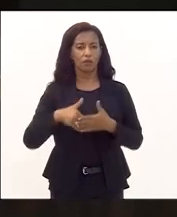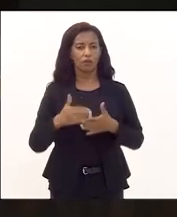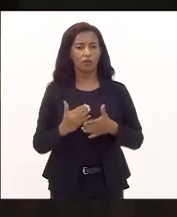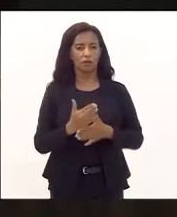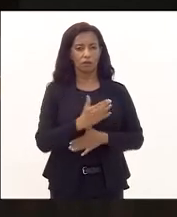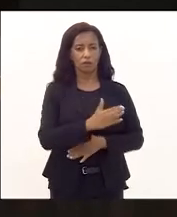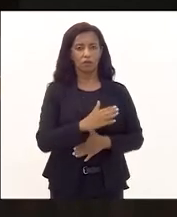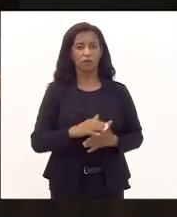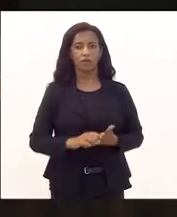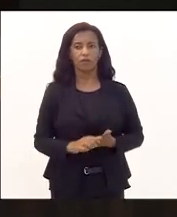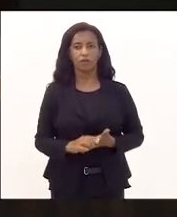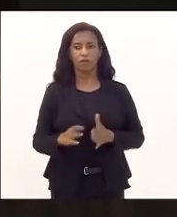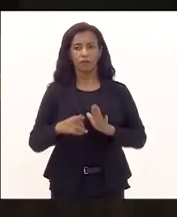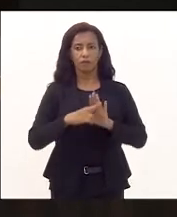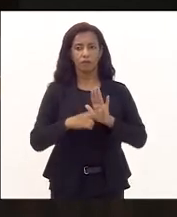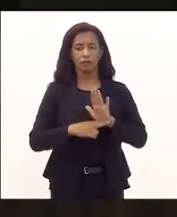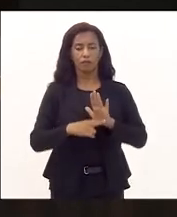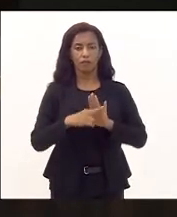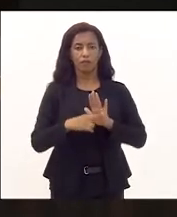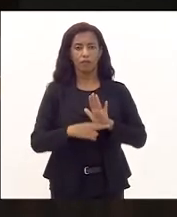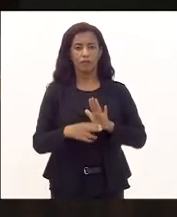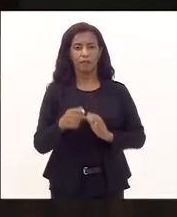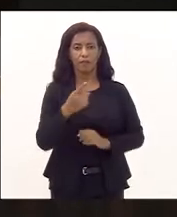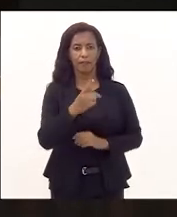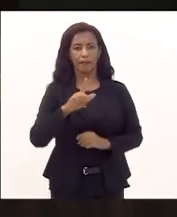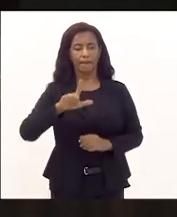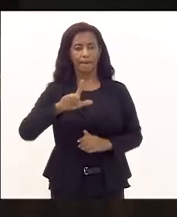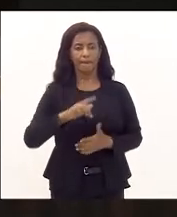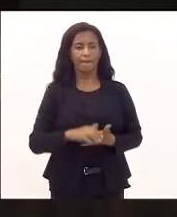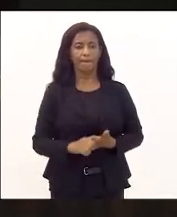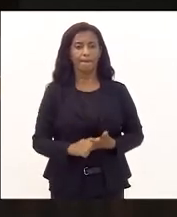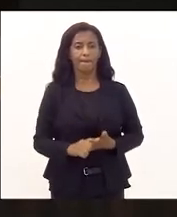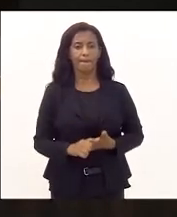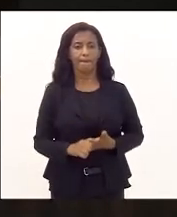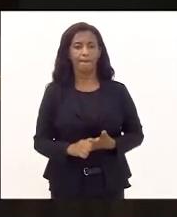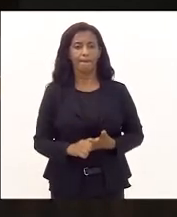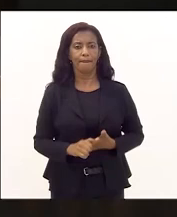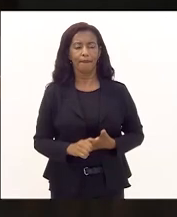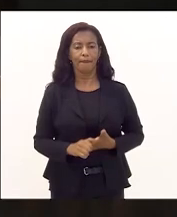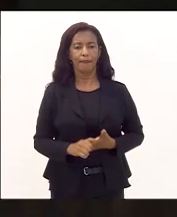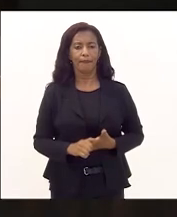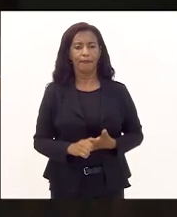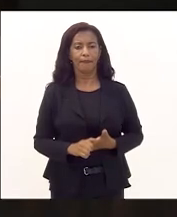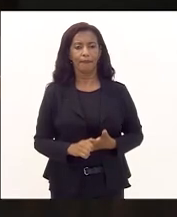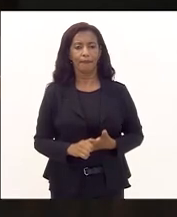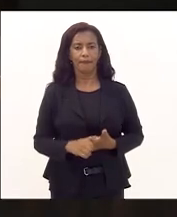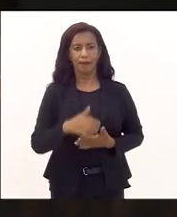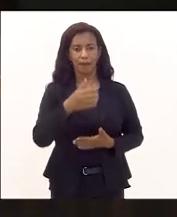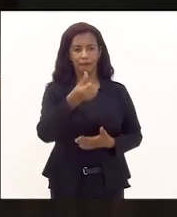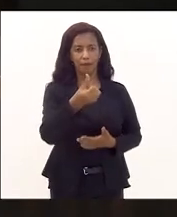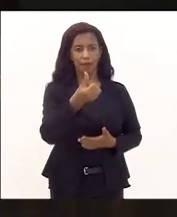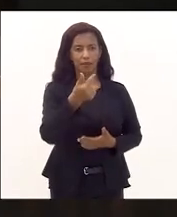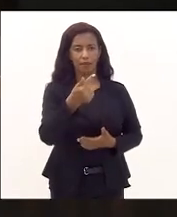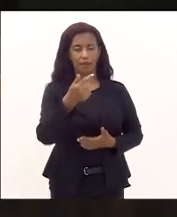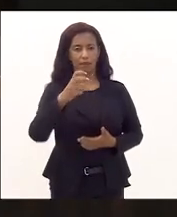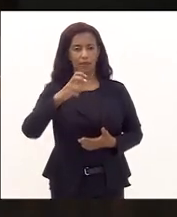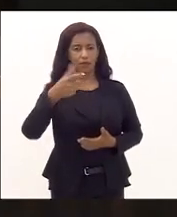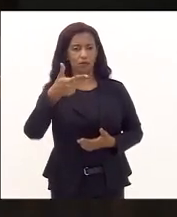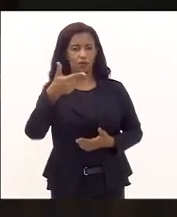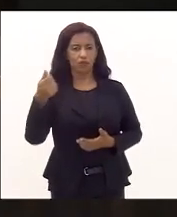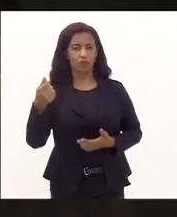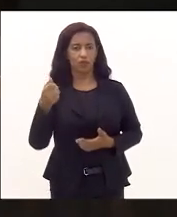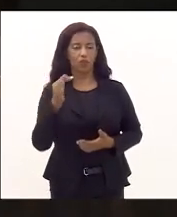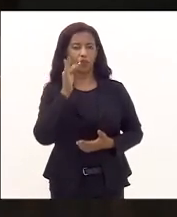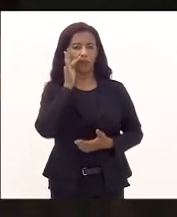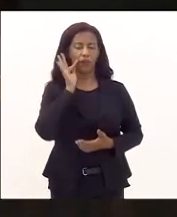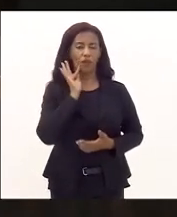aprovado. Requerimento sobre a mesa, projeto, inclusão na ordem do dia, projeto de resolução 675 de 21, deputado